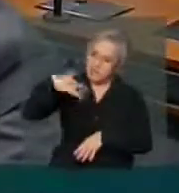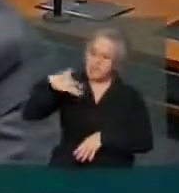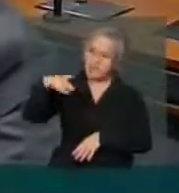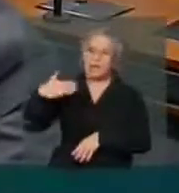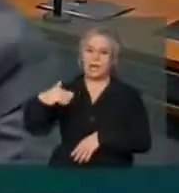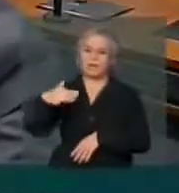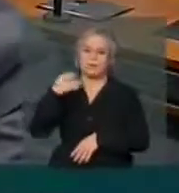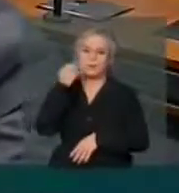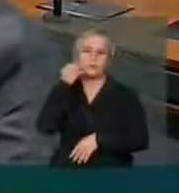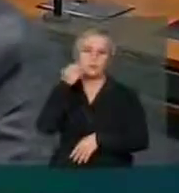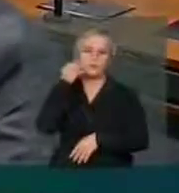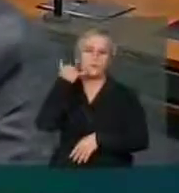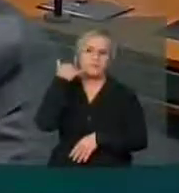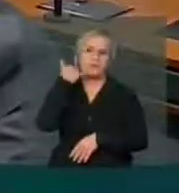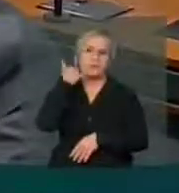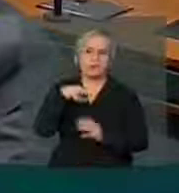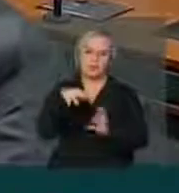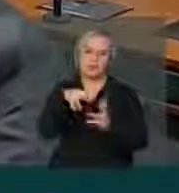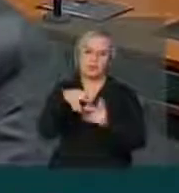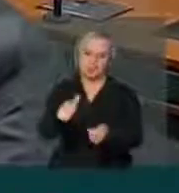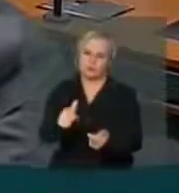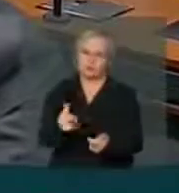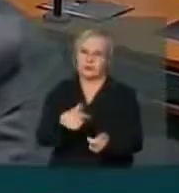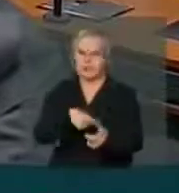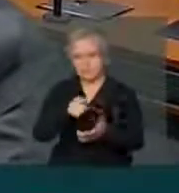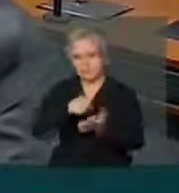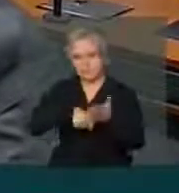do mundo. Se a gente pegar essa tarifa básica,